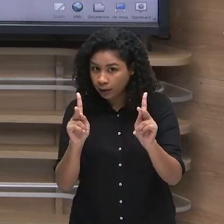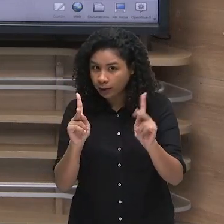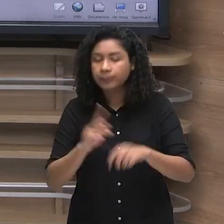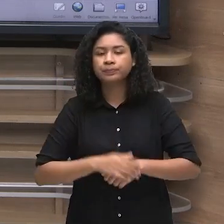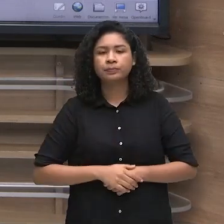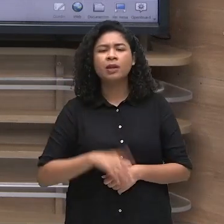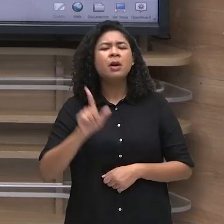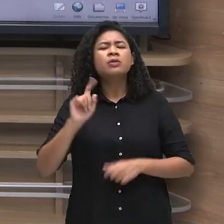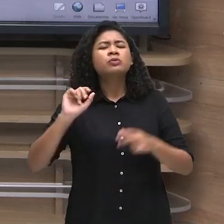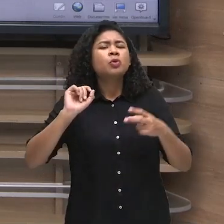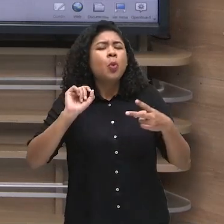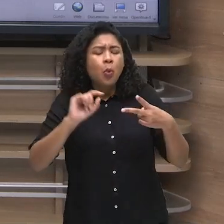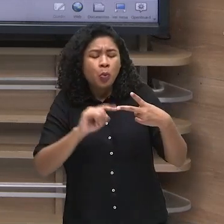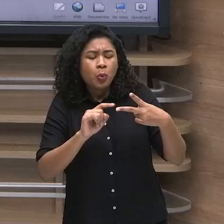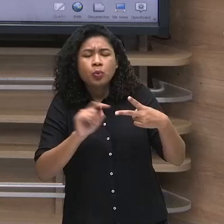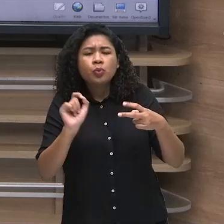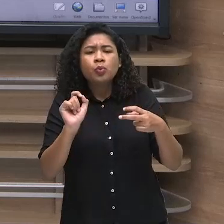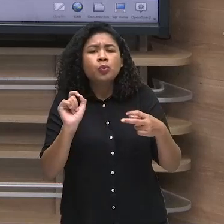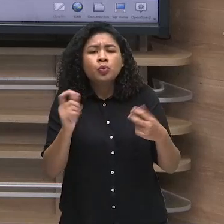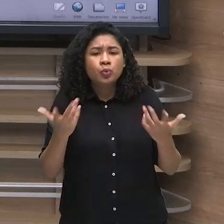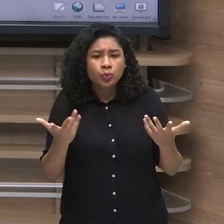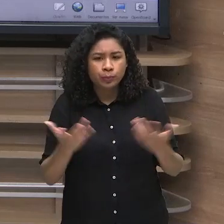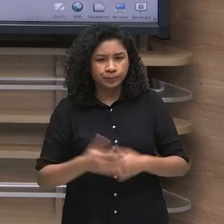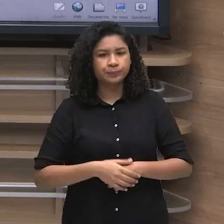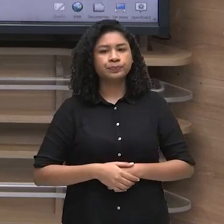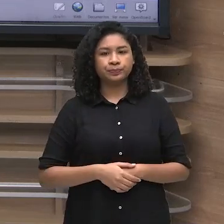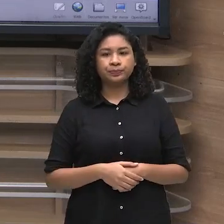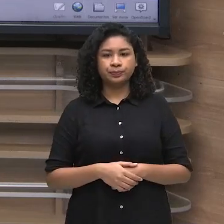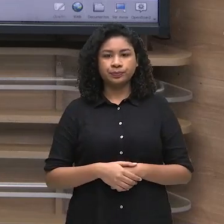pretérito? Bem, o pretérito é